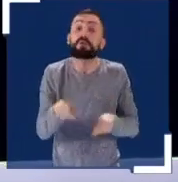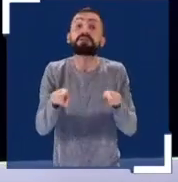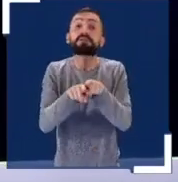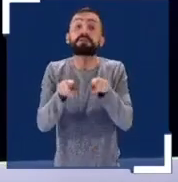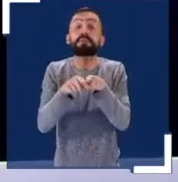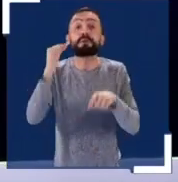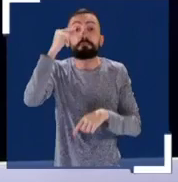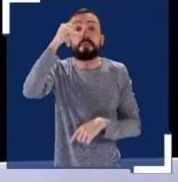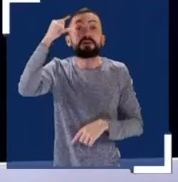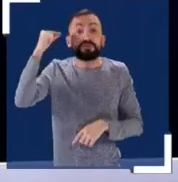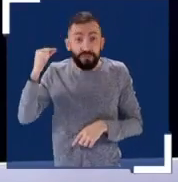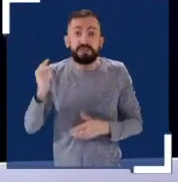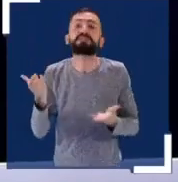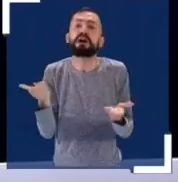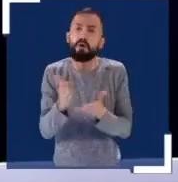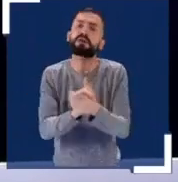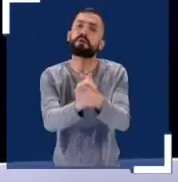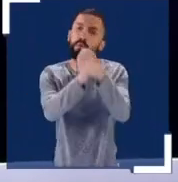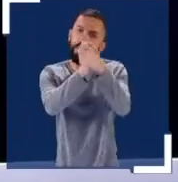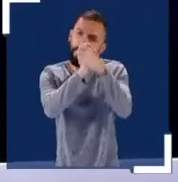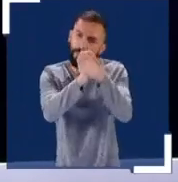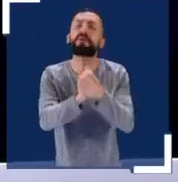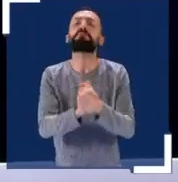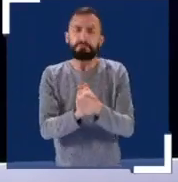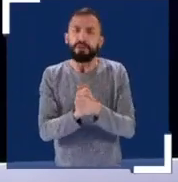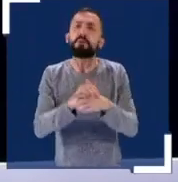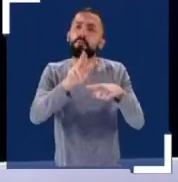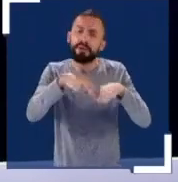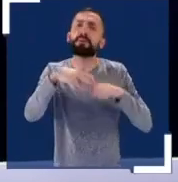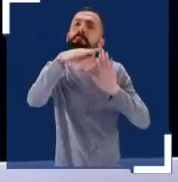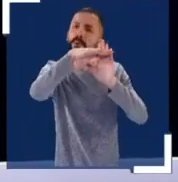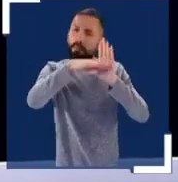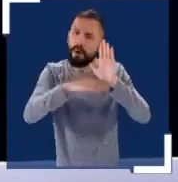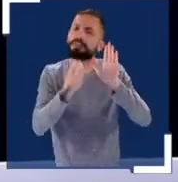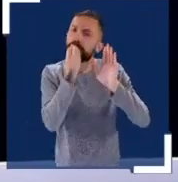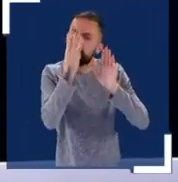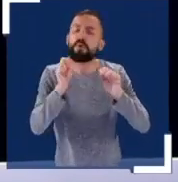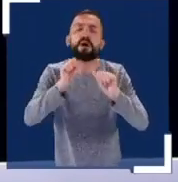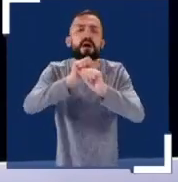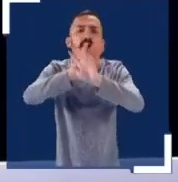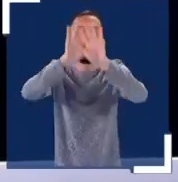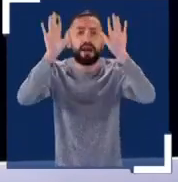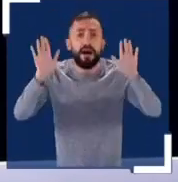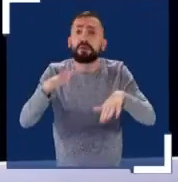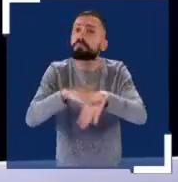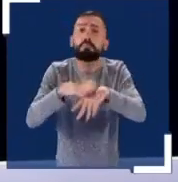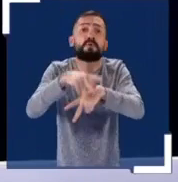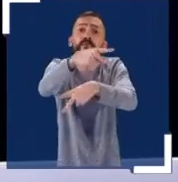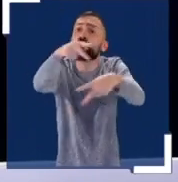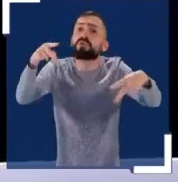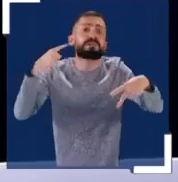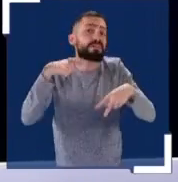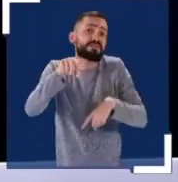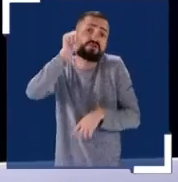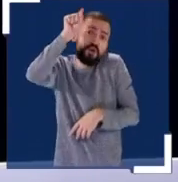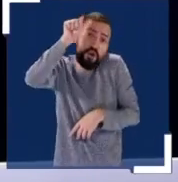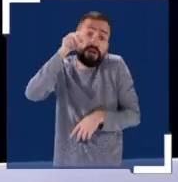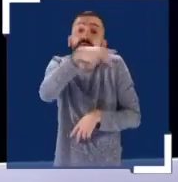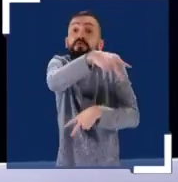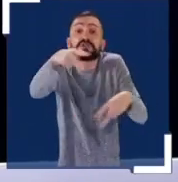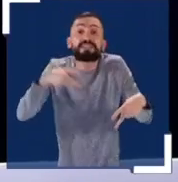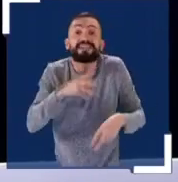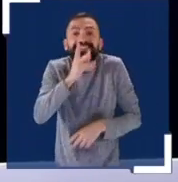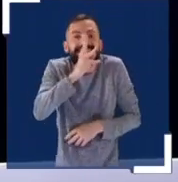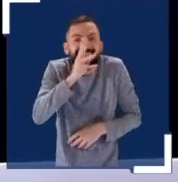França por ter feito propostas de maneira clara para que você possa fazer o seu juízo. Você, telespectadora, principalmente,